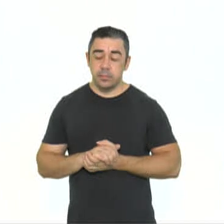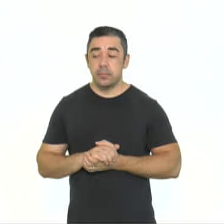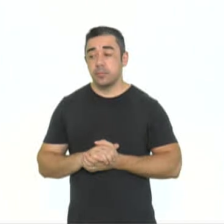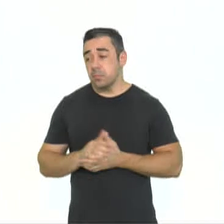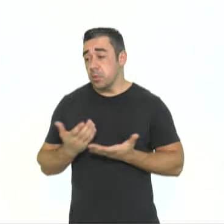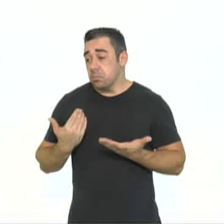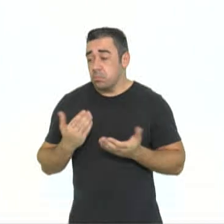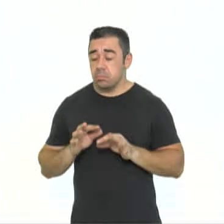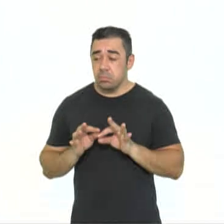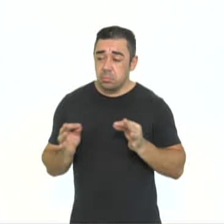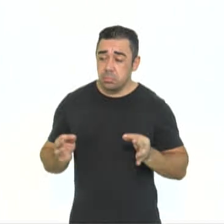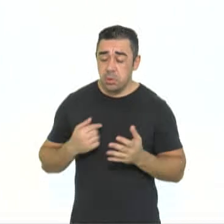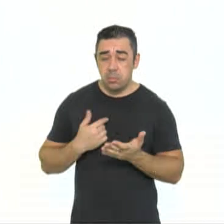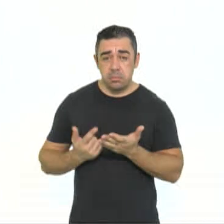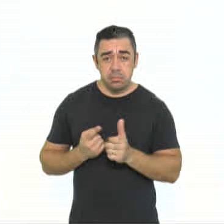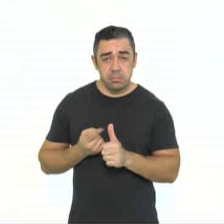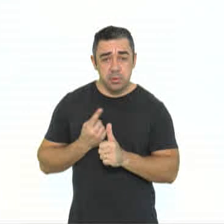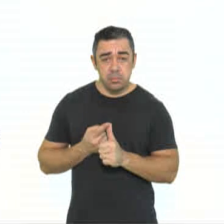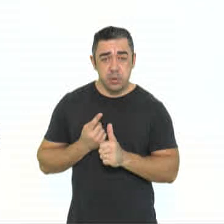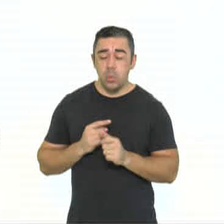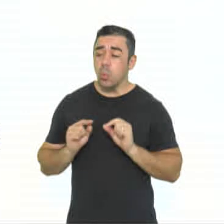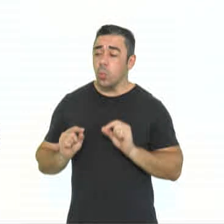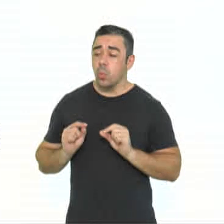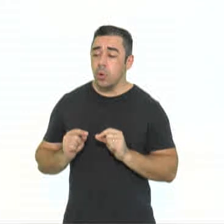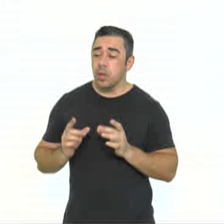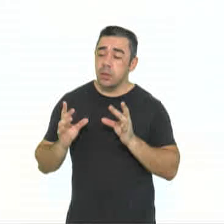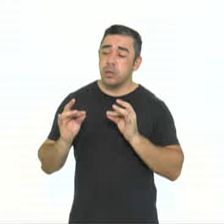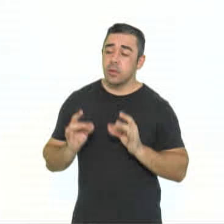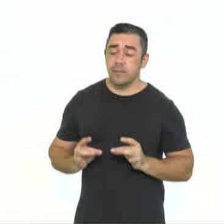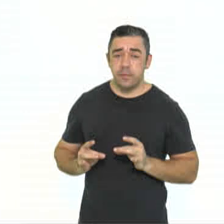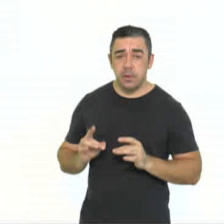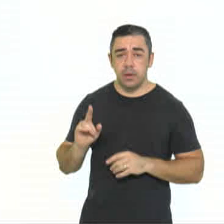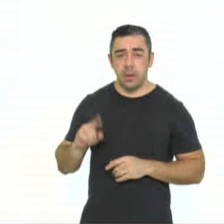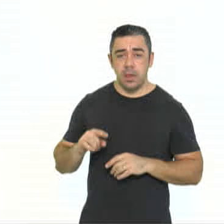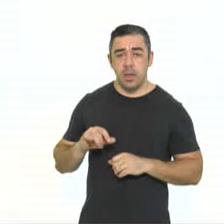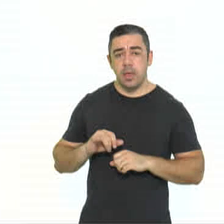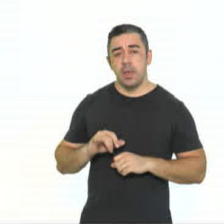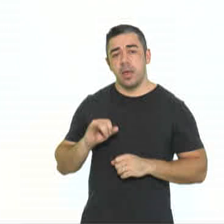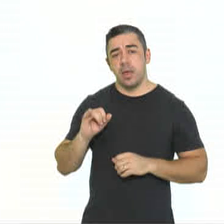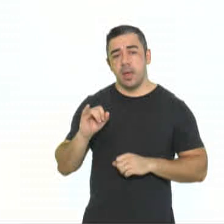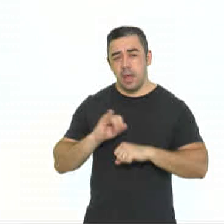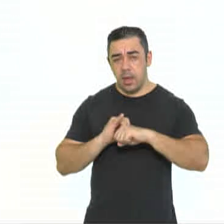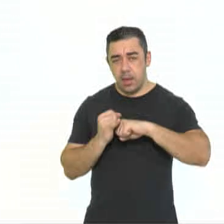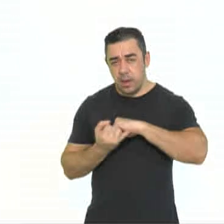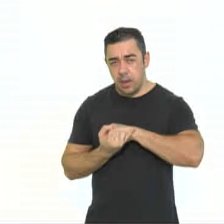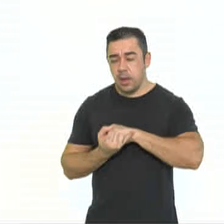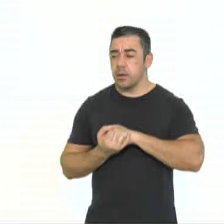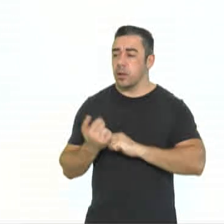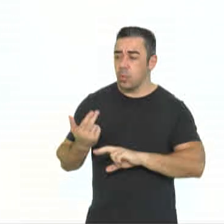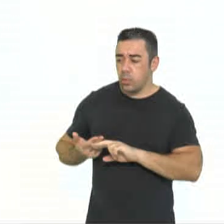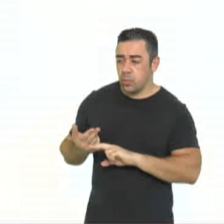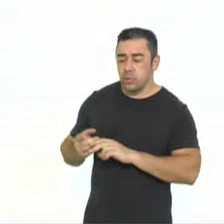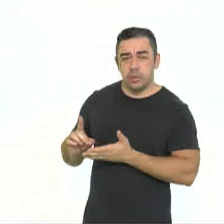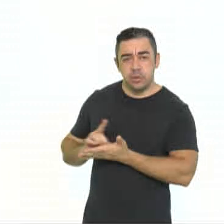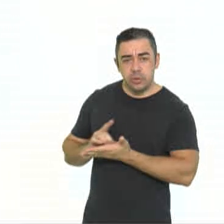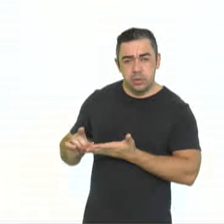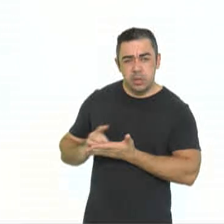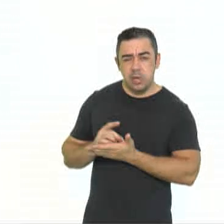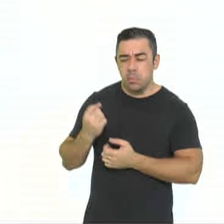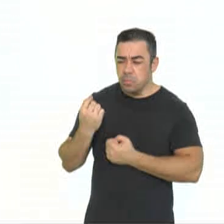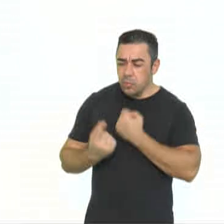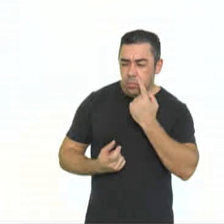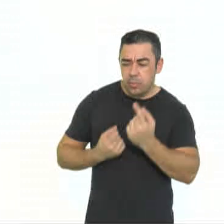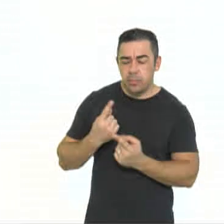Muito simplesmente. Primeiramente, descrevi a ilha de Java, com o auxílio de dicionários e umas poucas